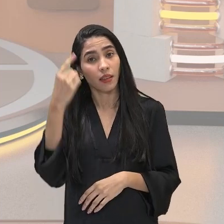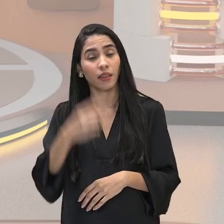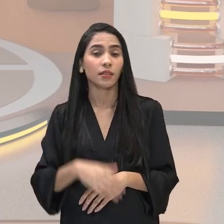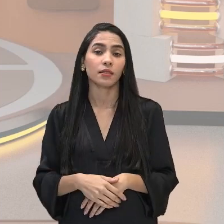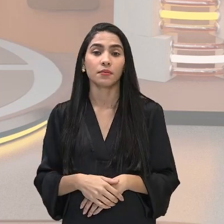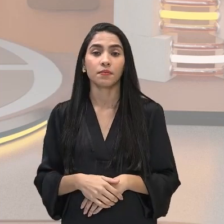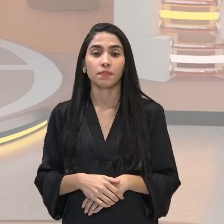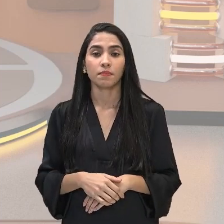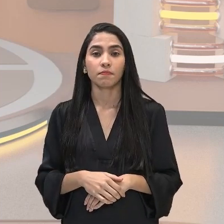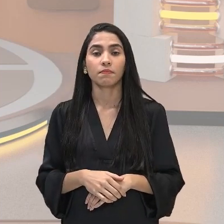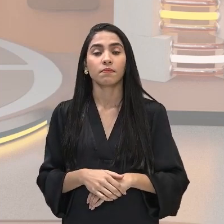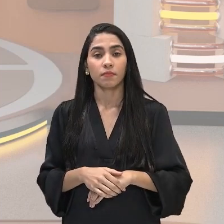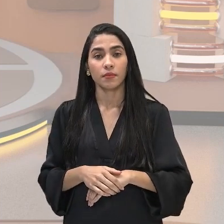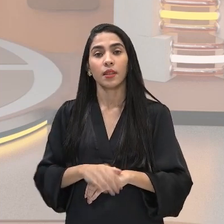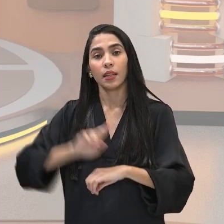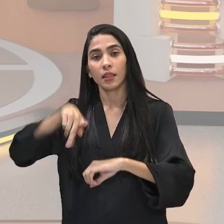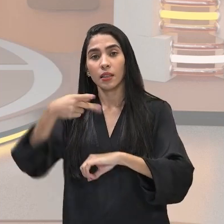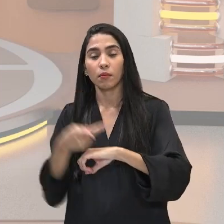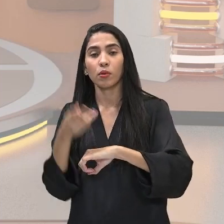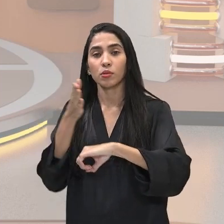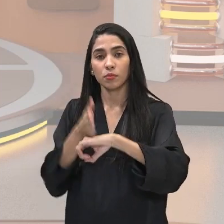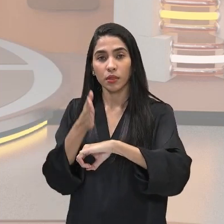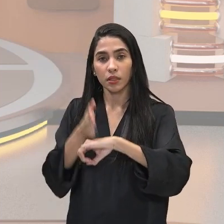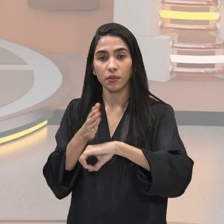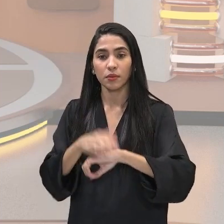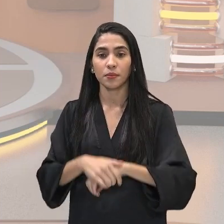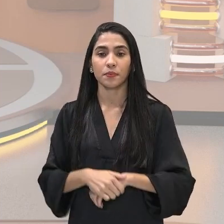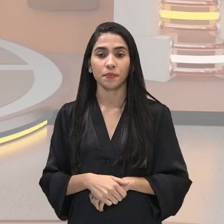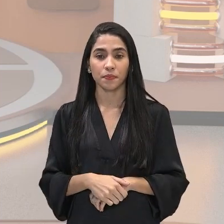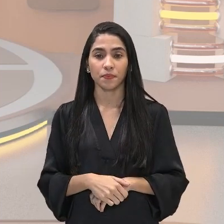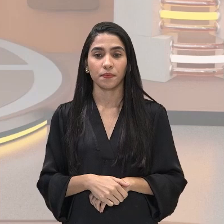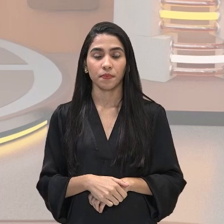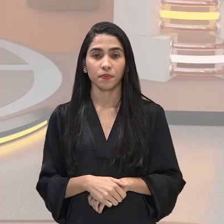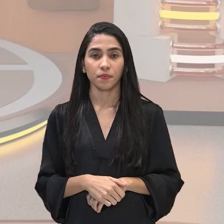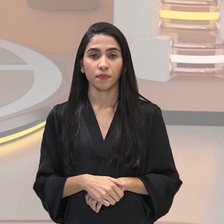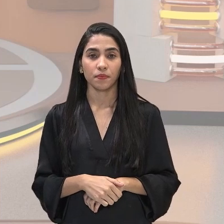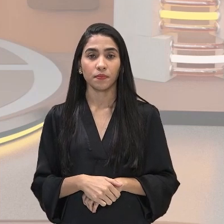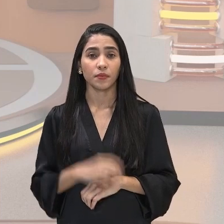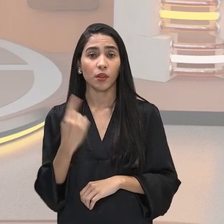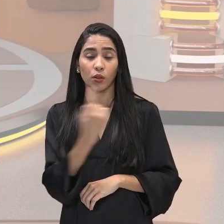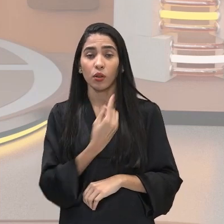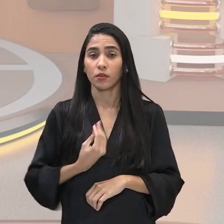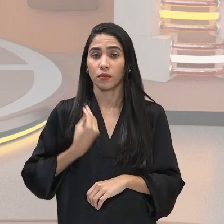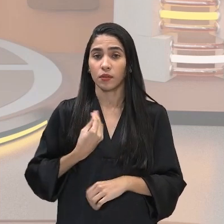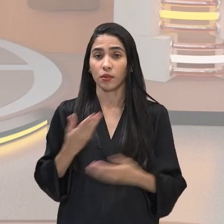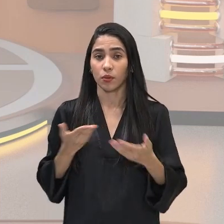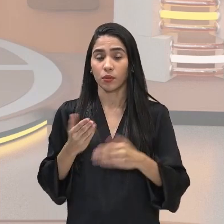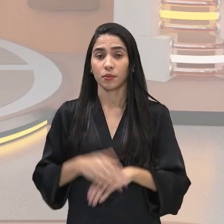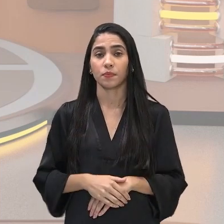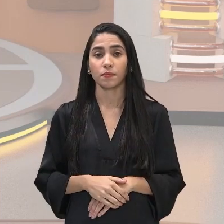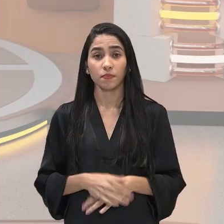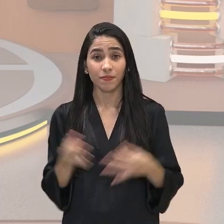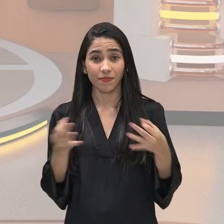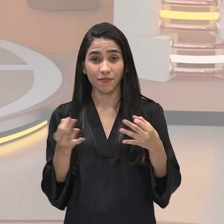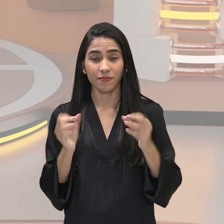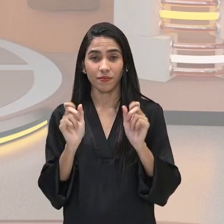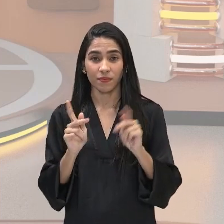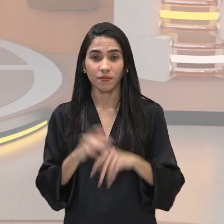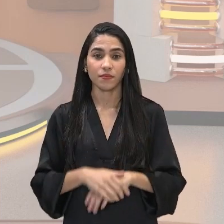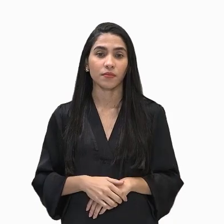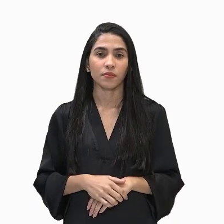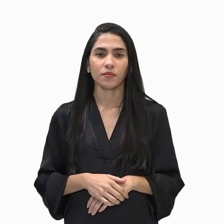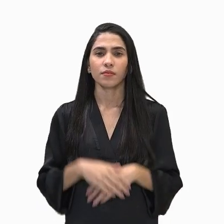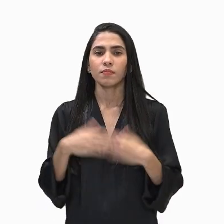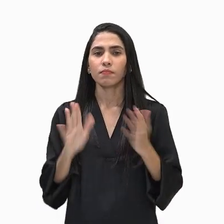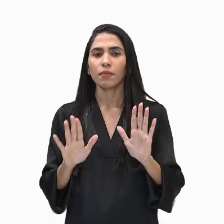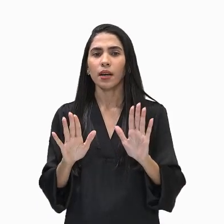dessa pós-modernidade, desse mundo pós-moderno que nós estamos vivendo hoje. Perfeito, então? Então vamos entender o que